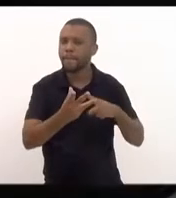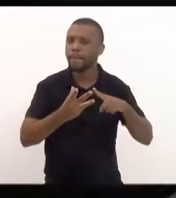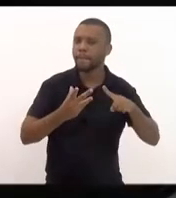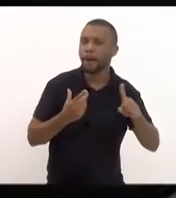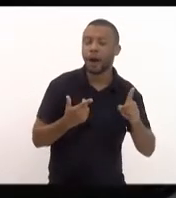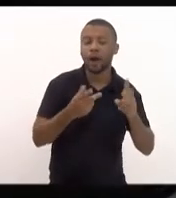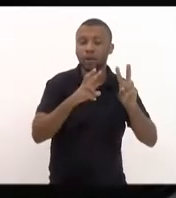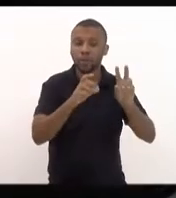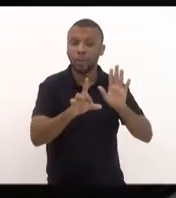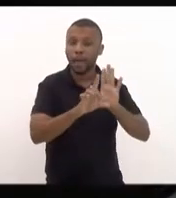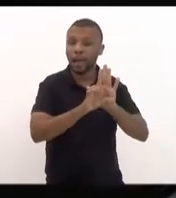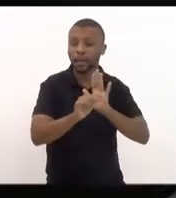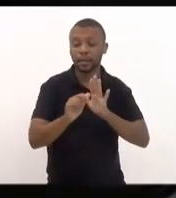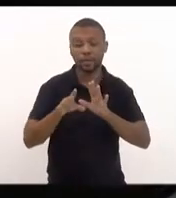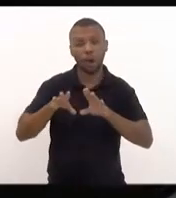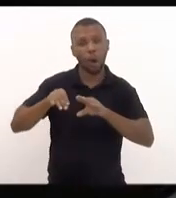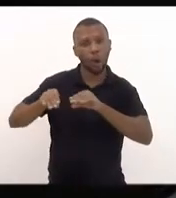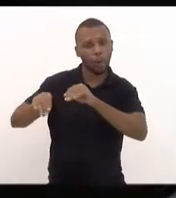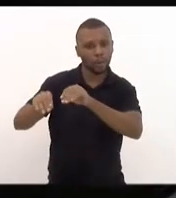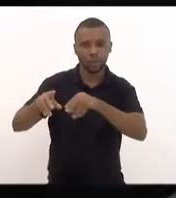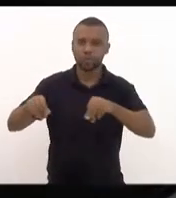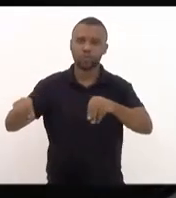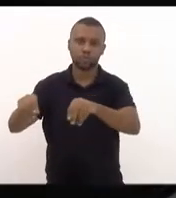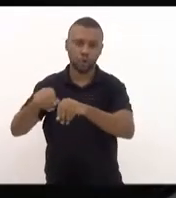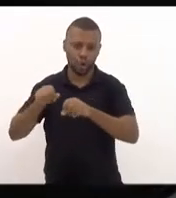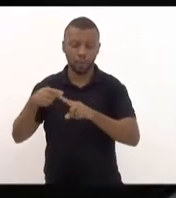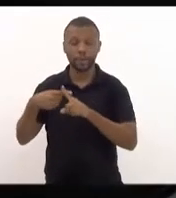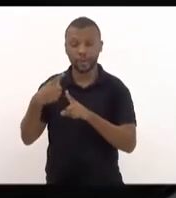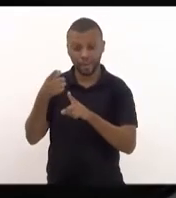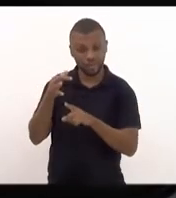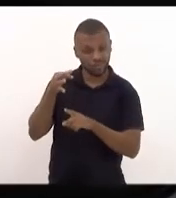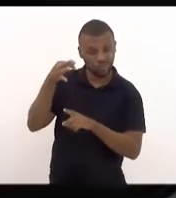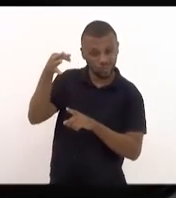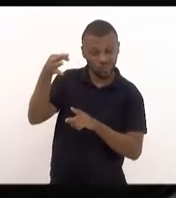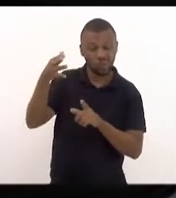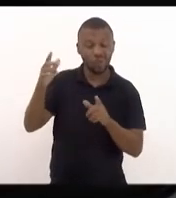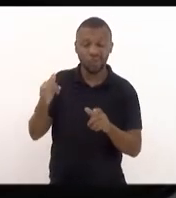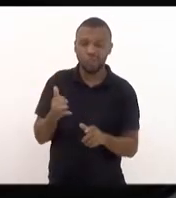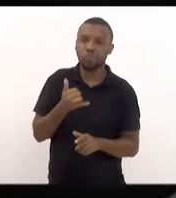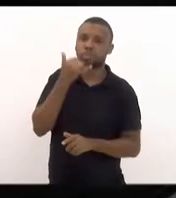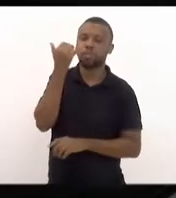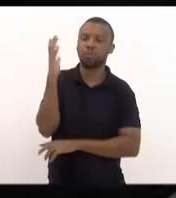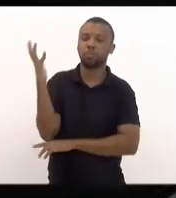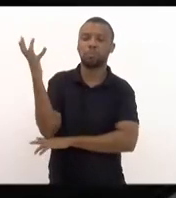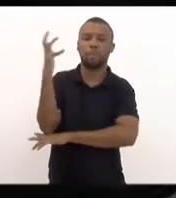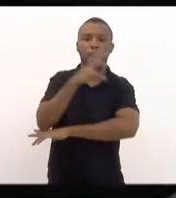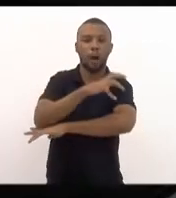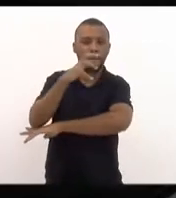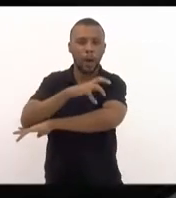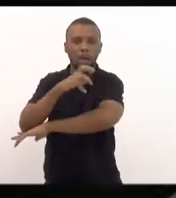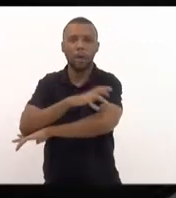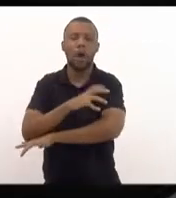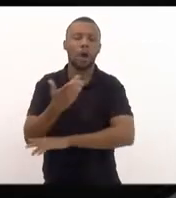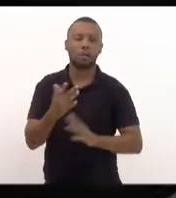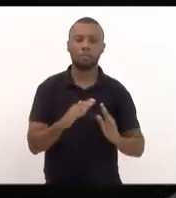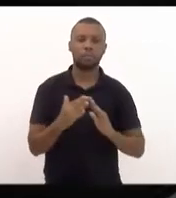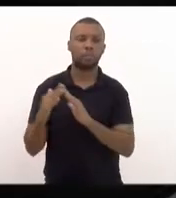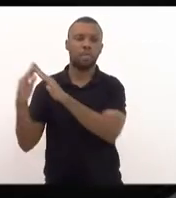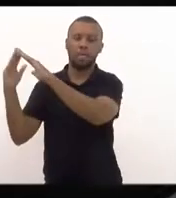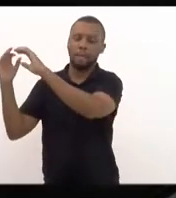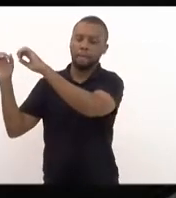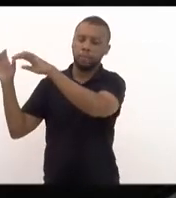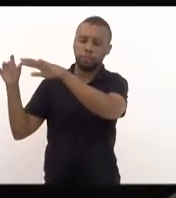os termos de recorrência dos desastres ambientais, eles vão aumentar. Isso já está cientificamente comprovado, que essas